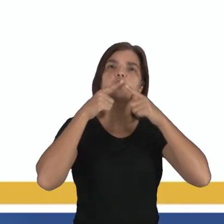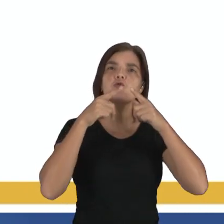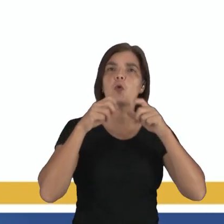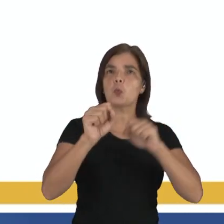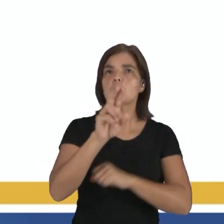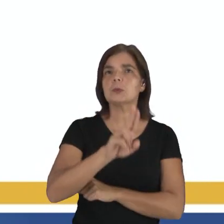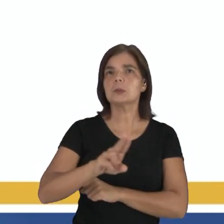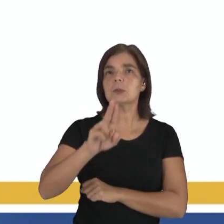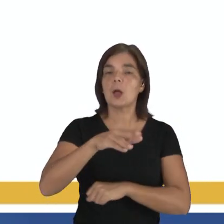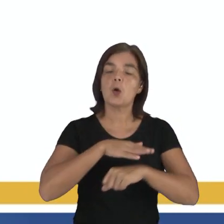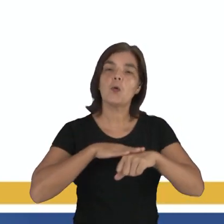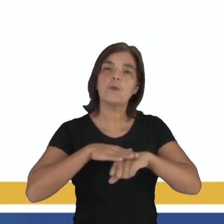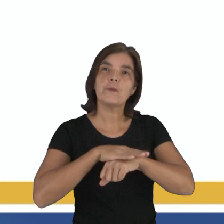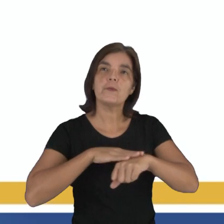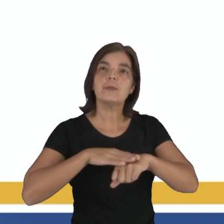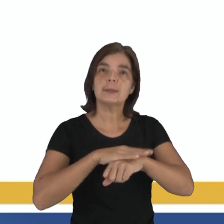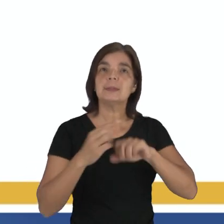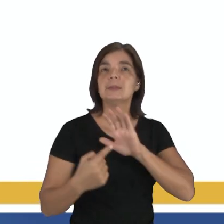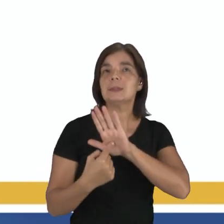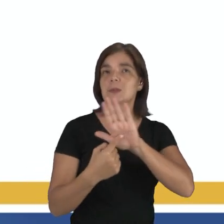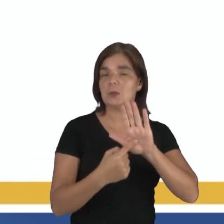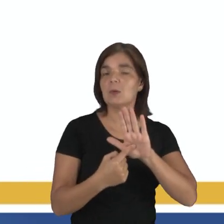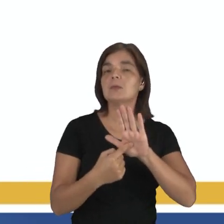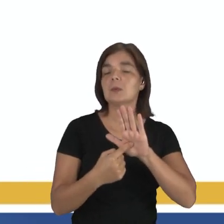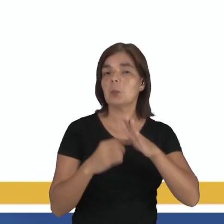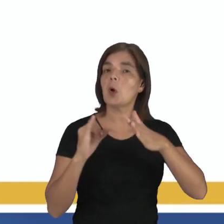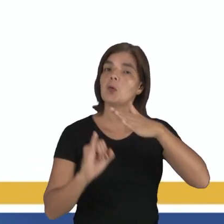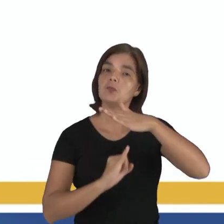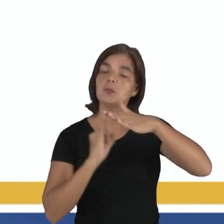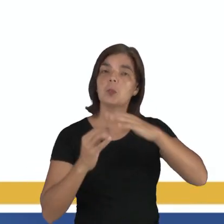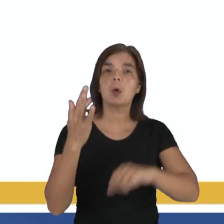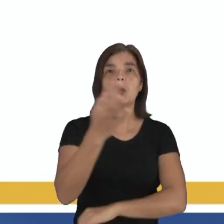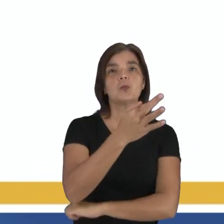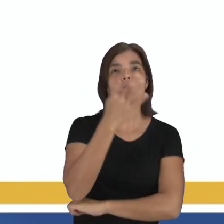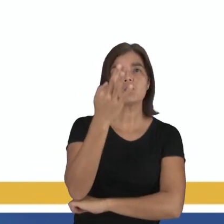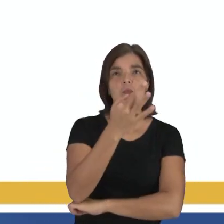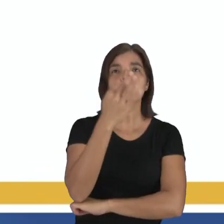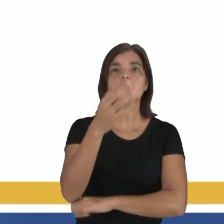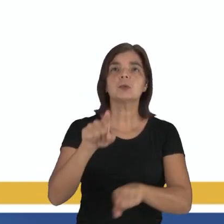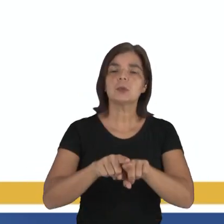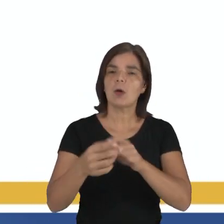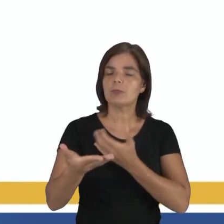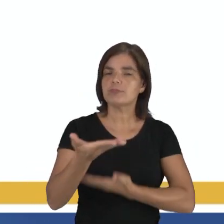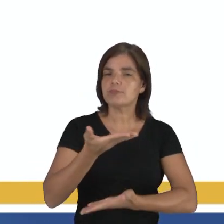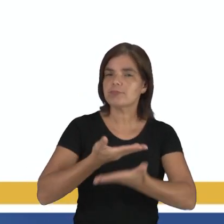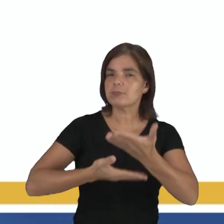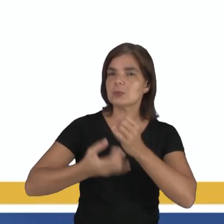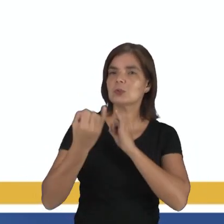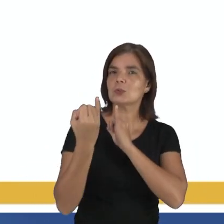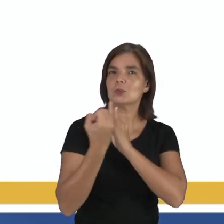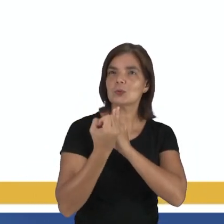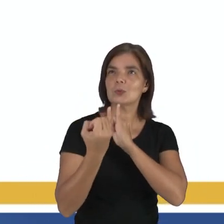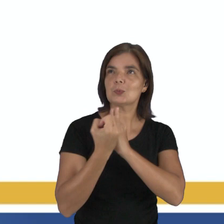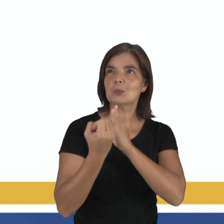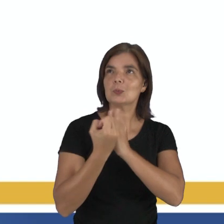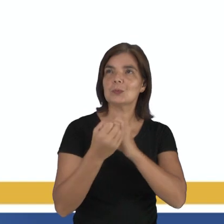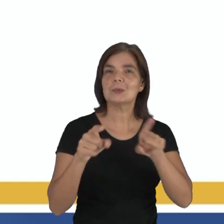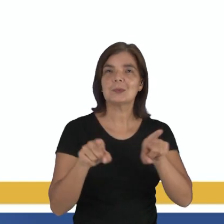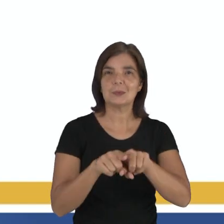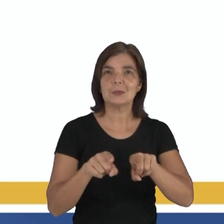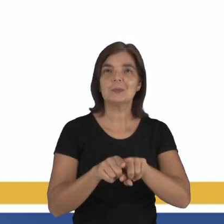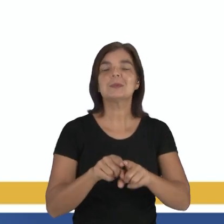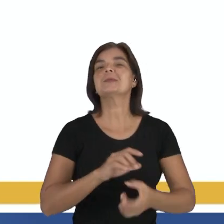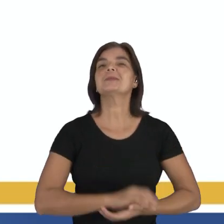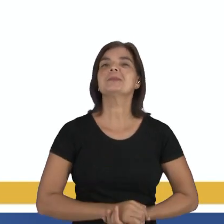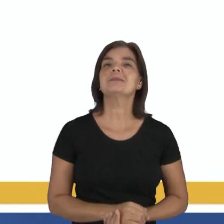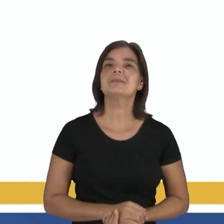de linguagem utilizada na conversa, formal ou informal, sinaliza que os interlocutores mantêm uma relação